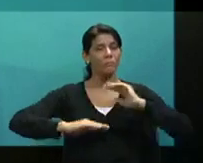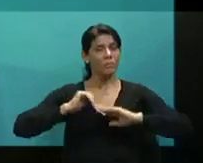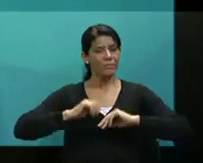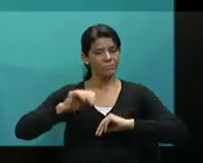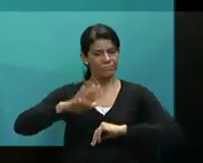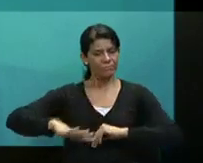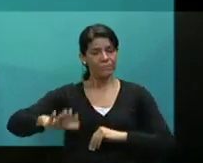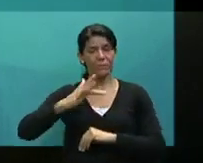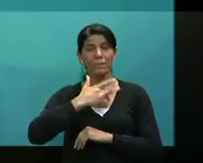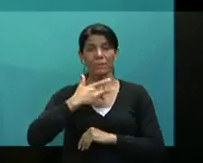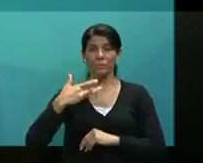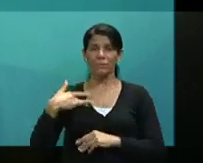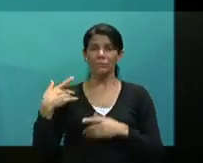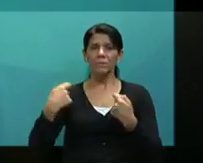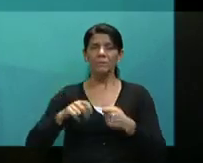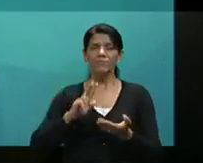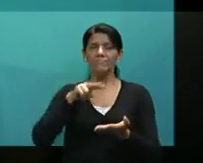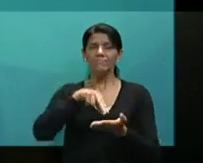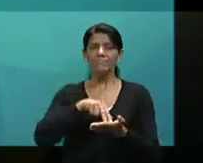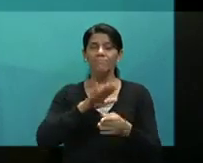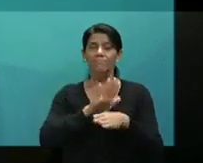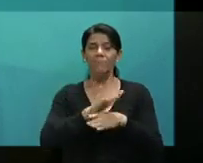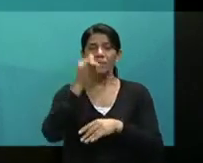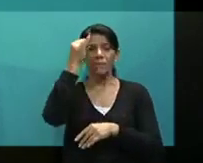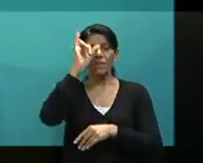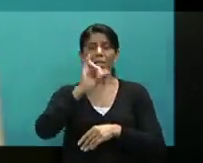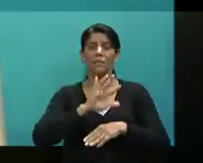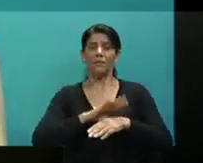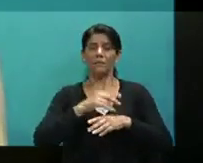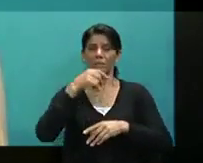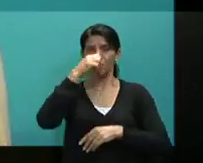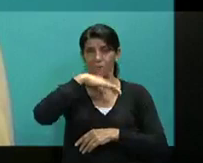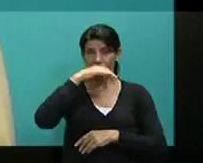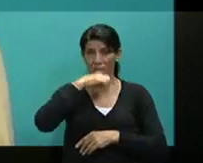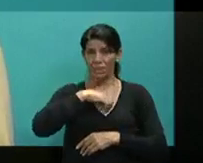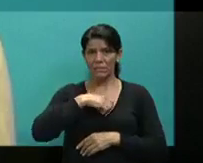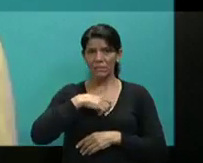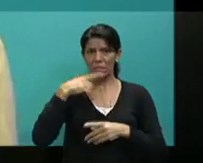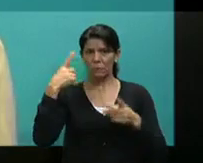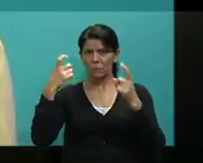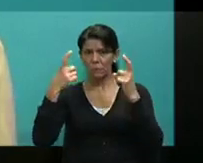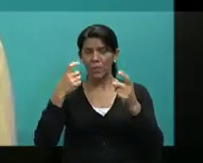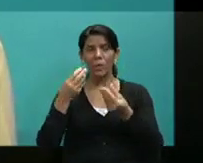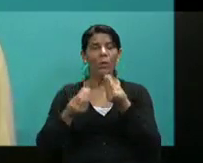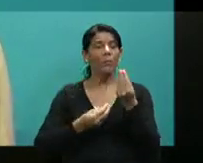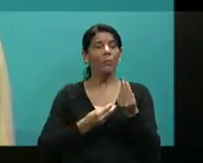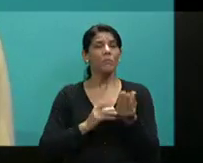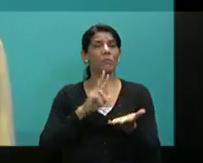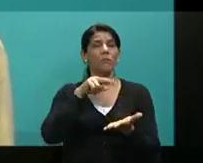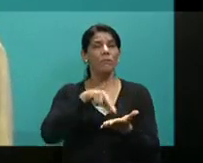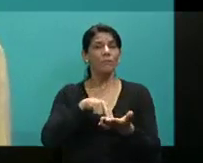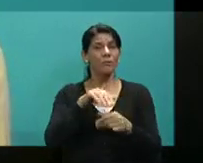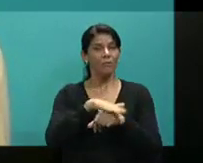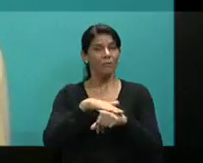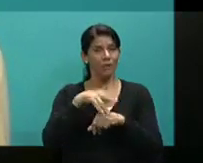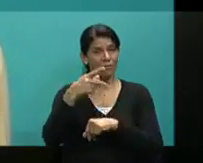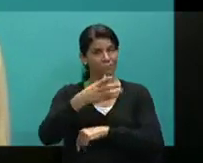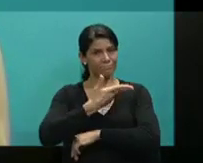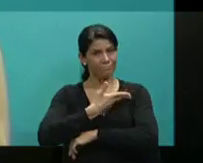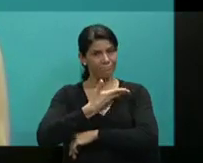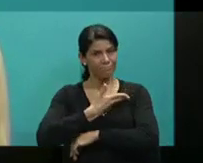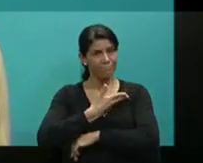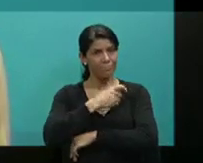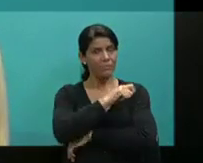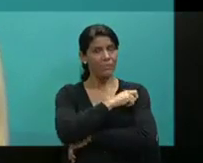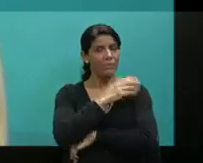da área de saúde devem atuar para prevenir a violência? Pense em como seria essa atuação e converse com seus colegas